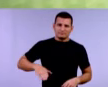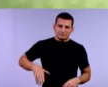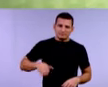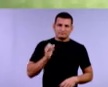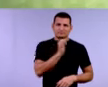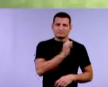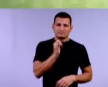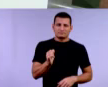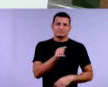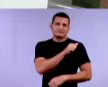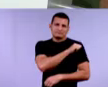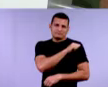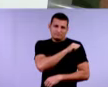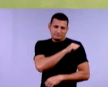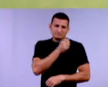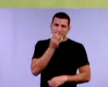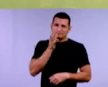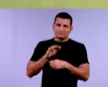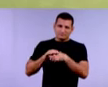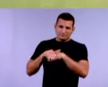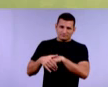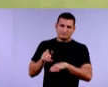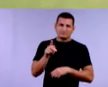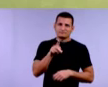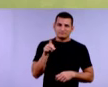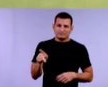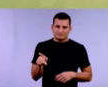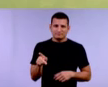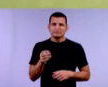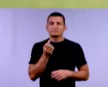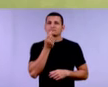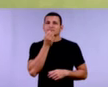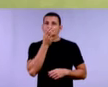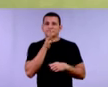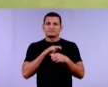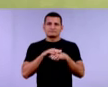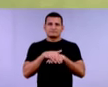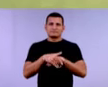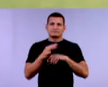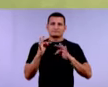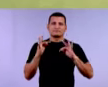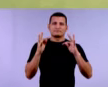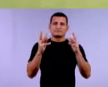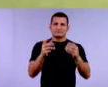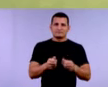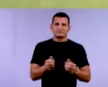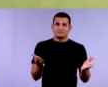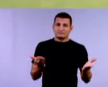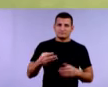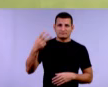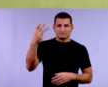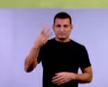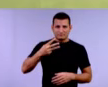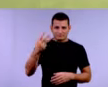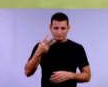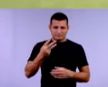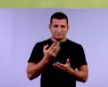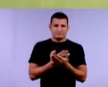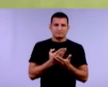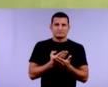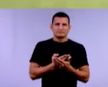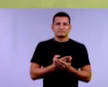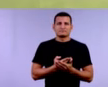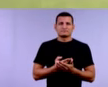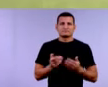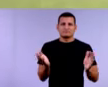noite, professora Tayane. Boa noite, professora Ruth, boa noite a todos. Chegamos hoje à nossa terceira teleaula.